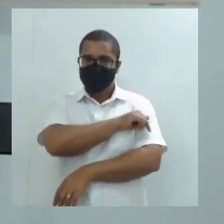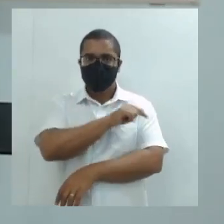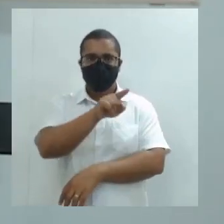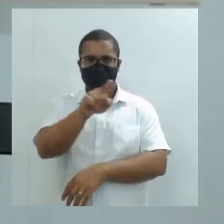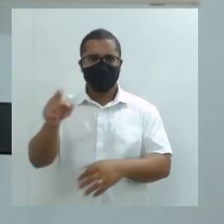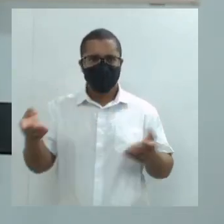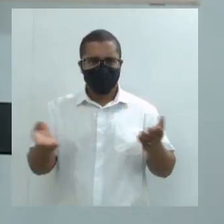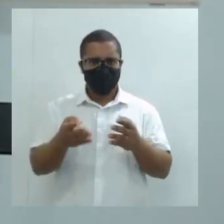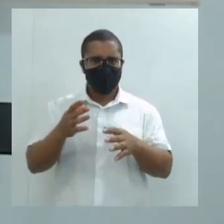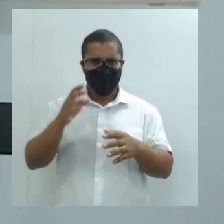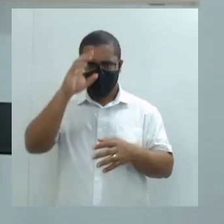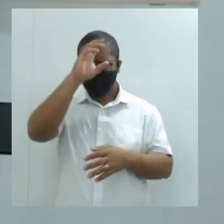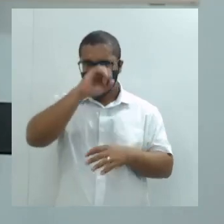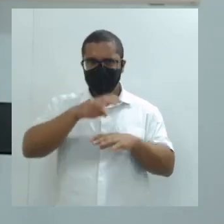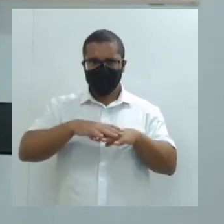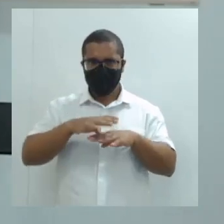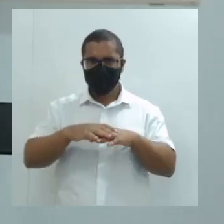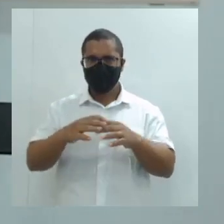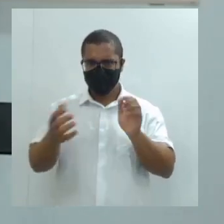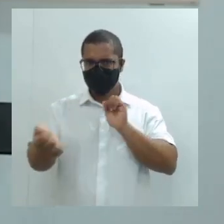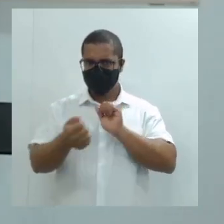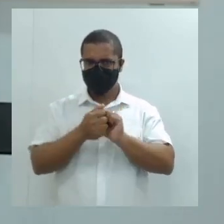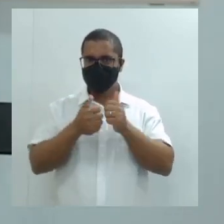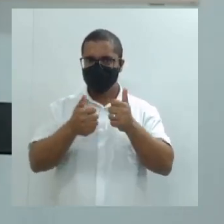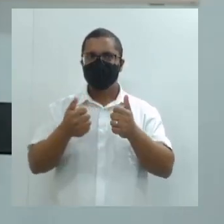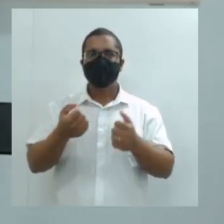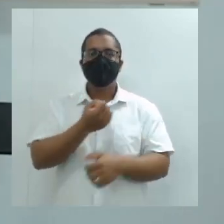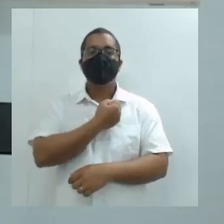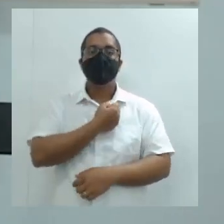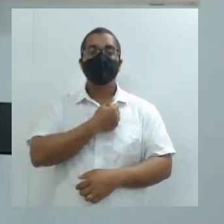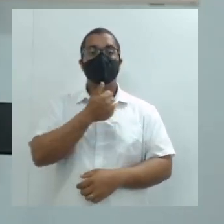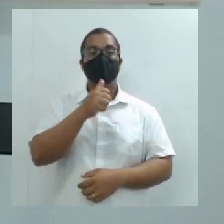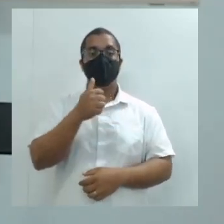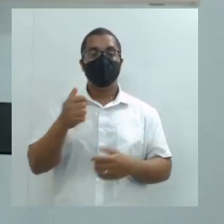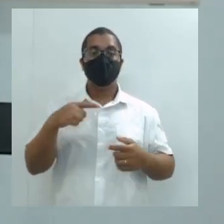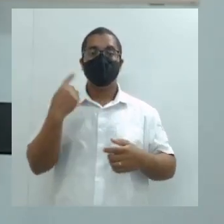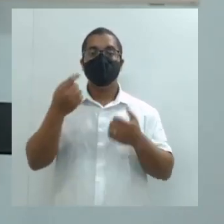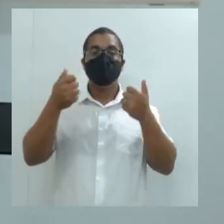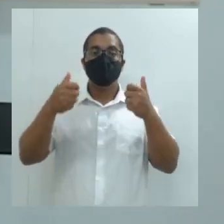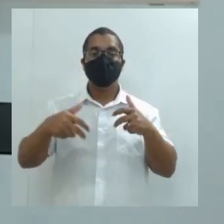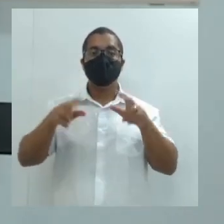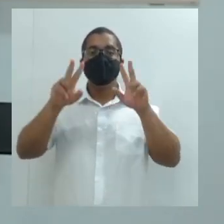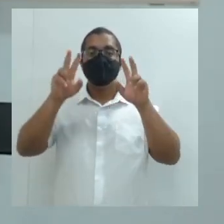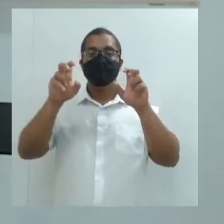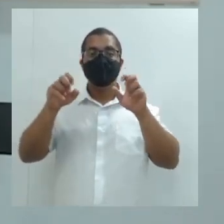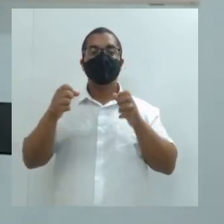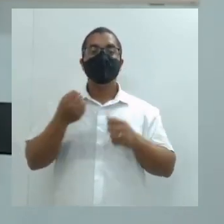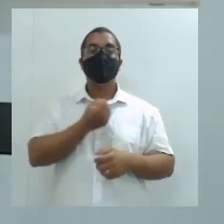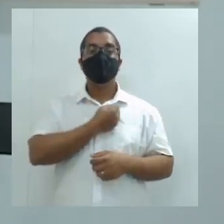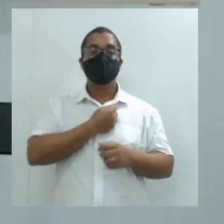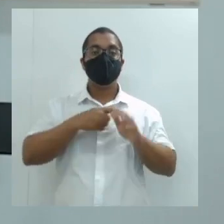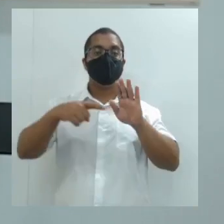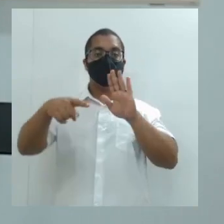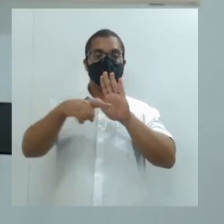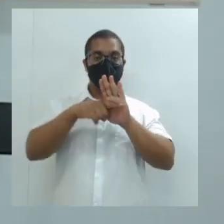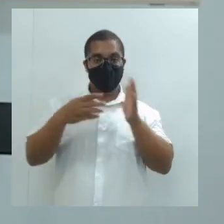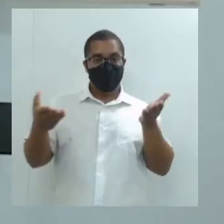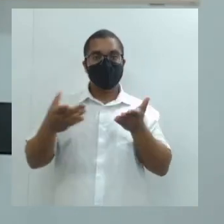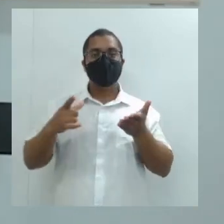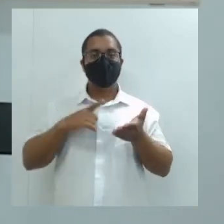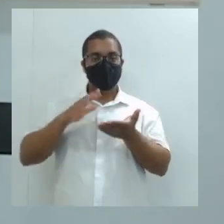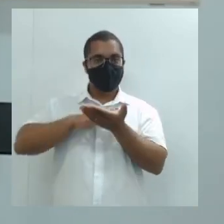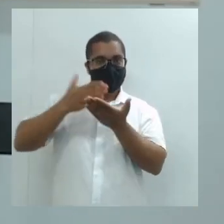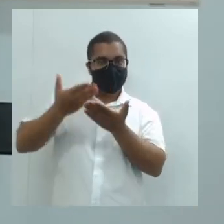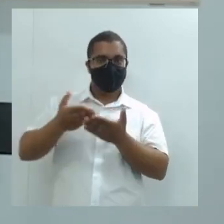aí aprendendo matemática, fica com a gente, tá bom? Aula de número 11, a gente vai falar sobre números negativos. Hoje no apoio a gente está tendo